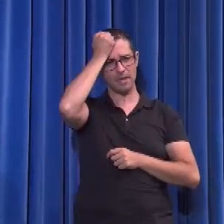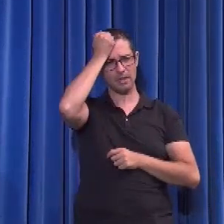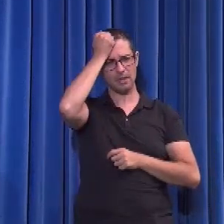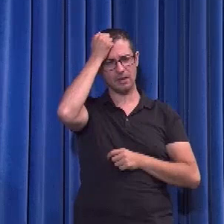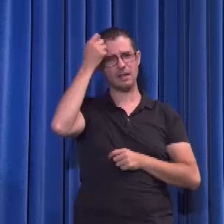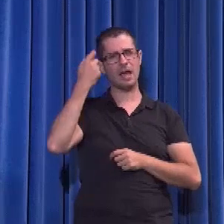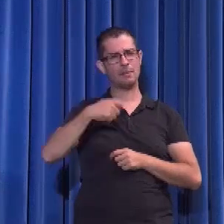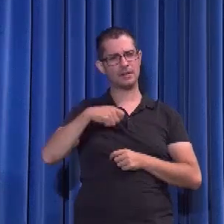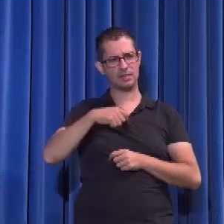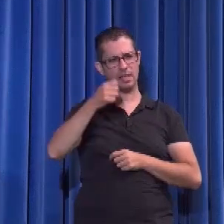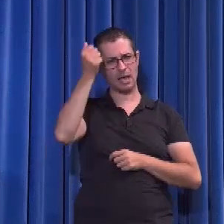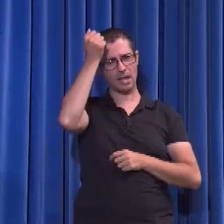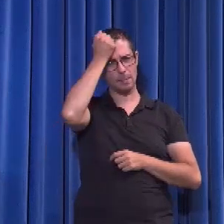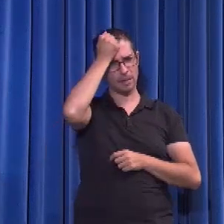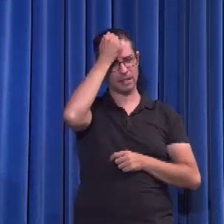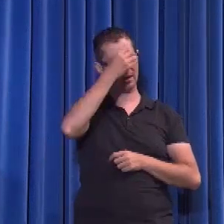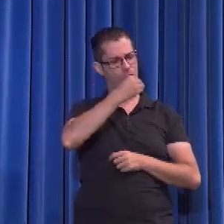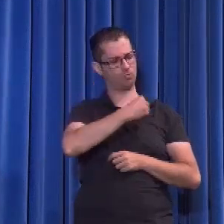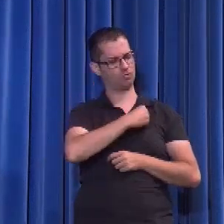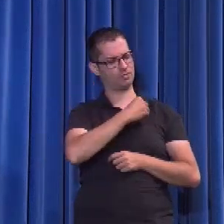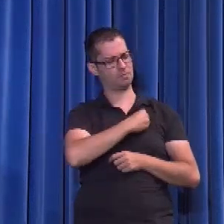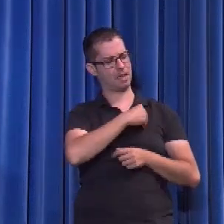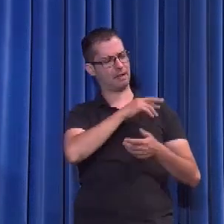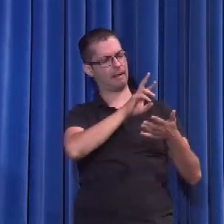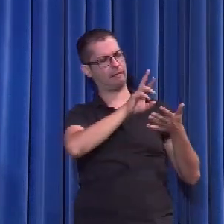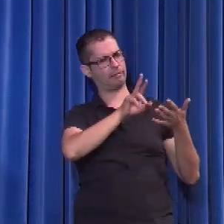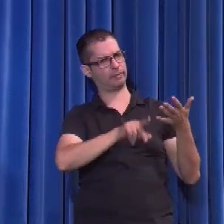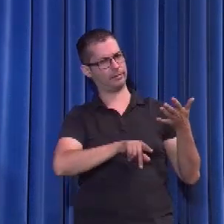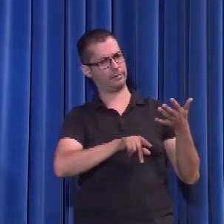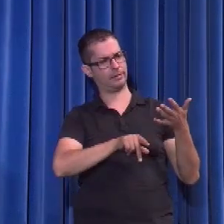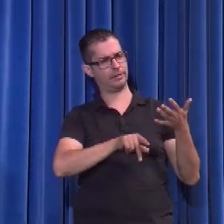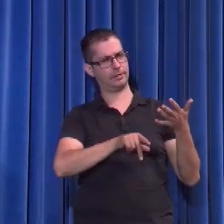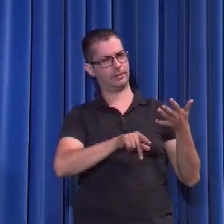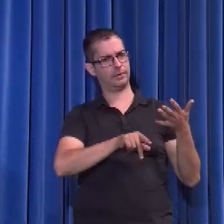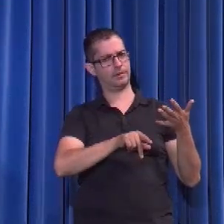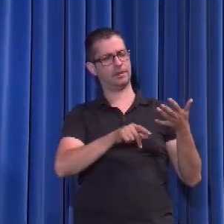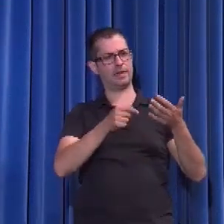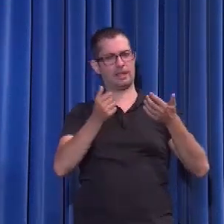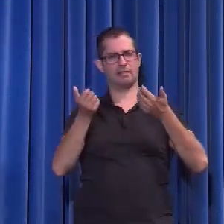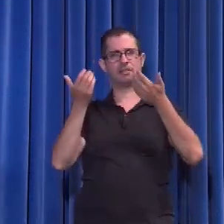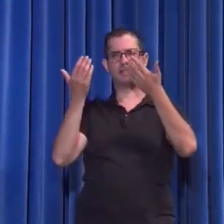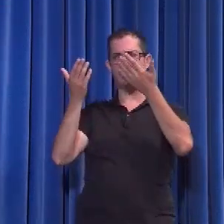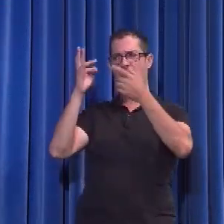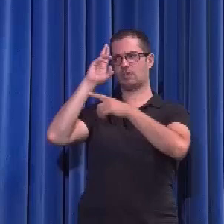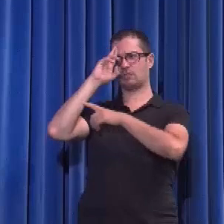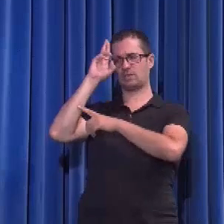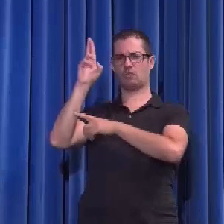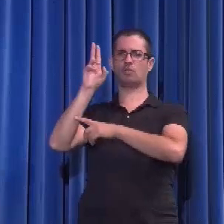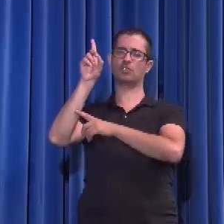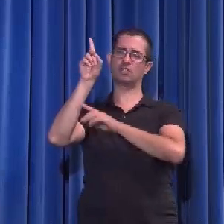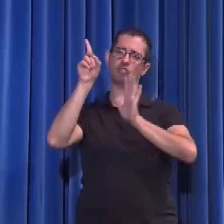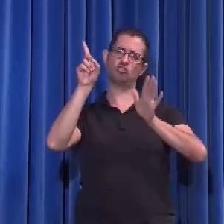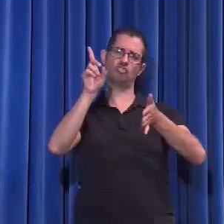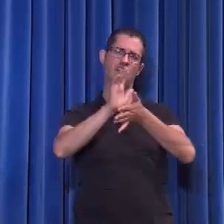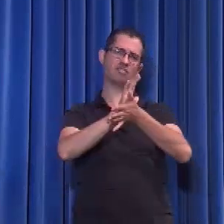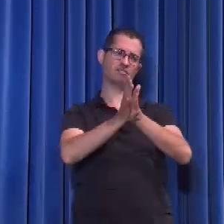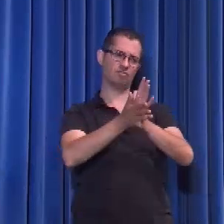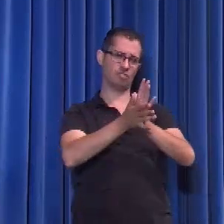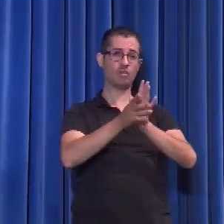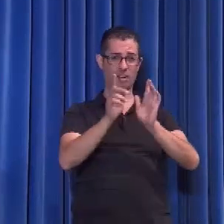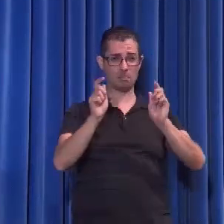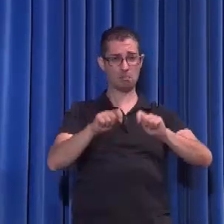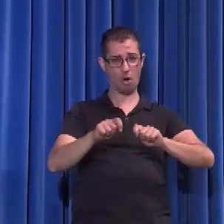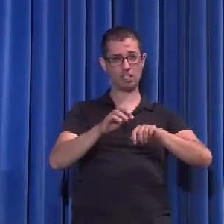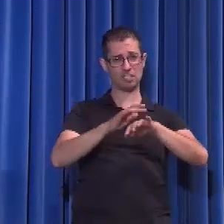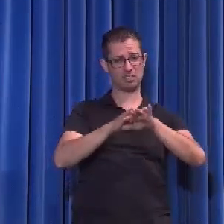Arrependa-se dos seus pecados. Torne ao Senhor. Porque o Senhor despedaçou, mas Ele sara. Ele fez